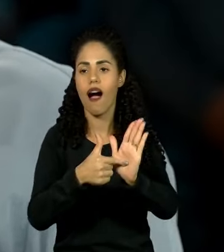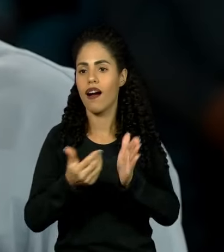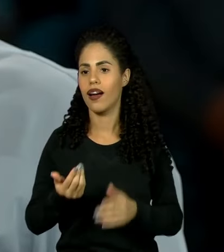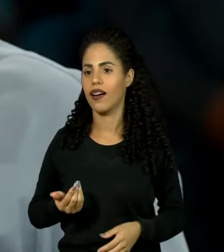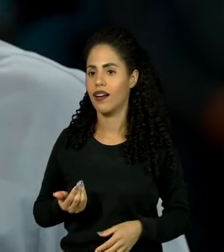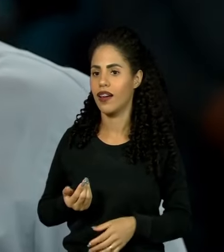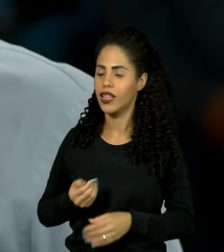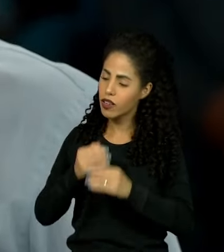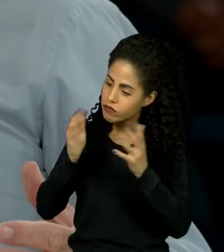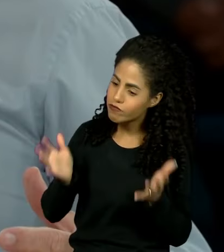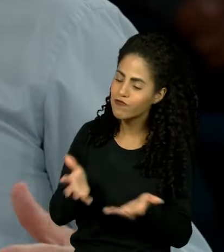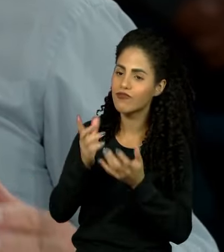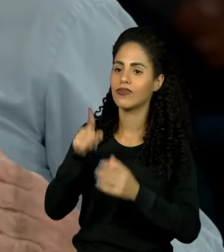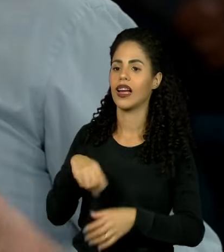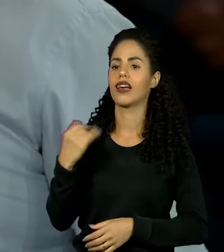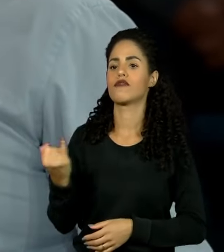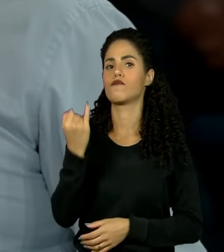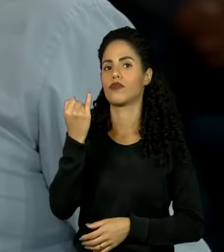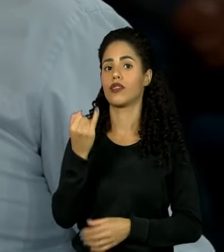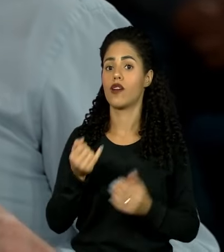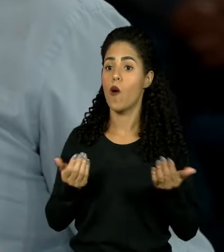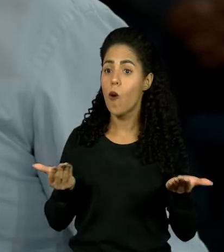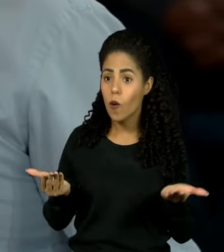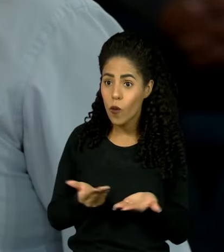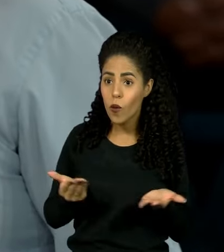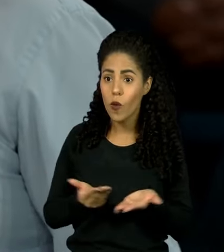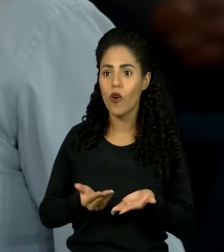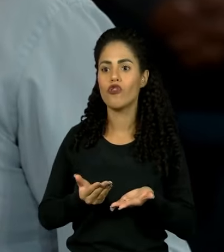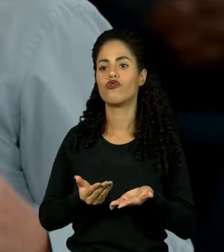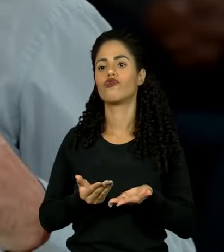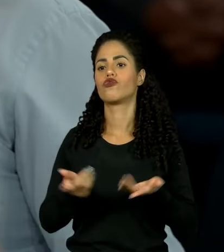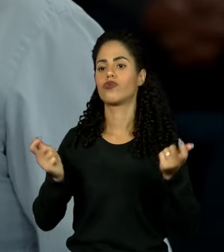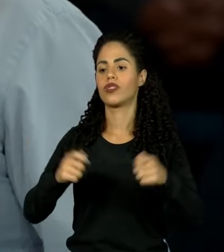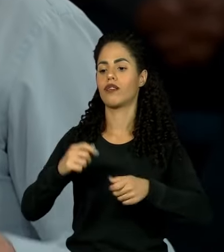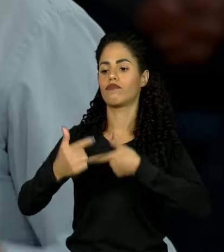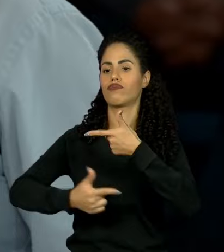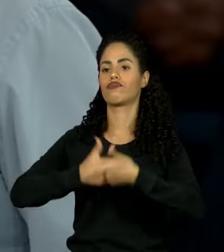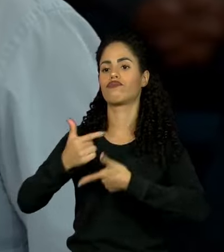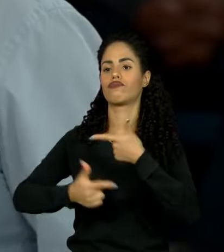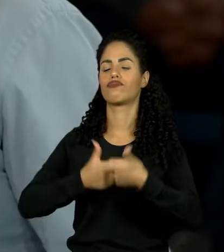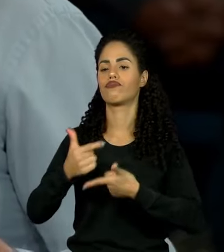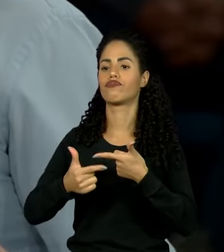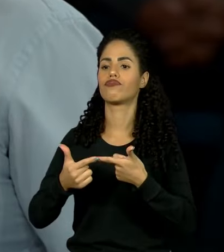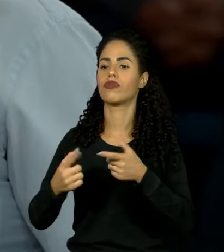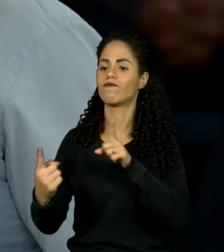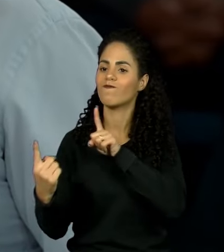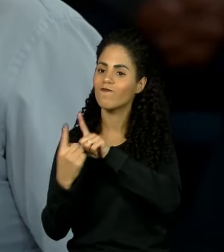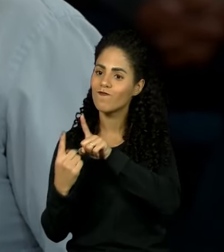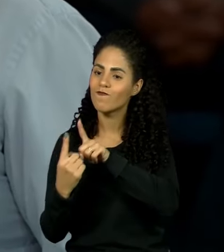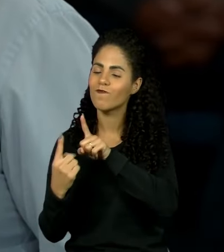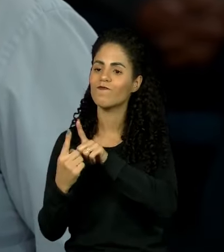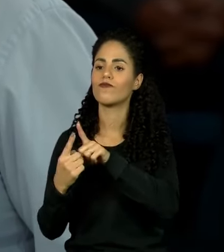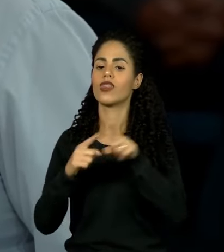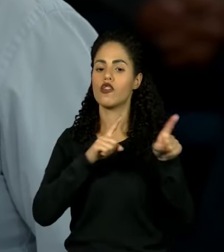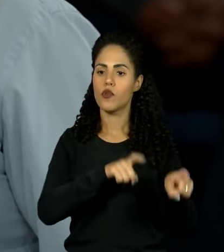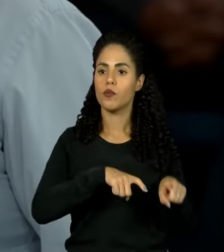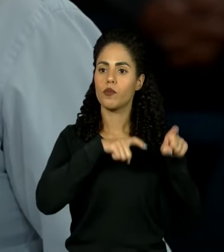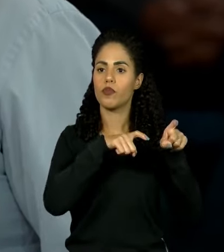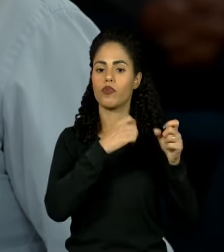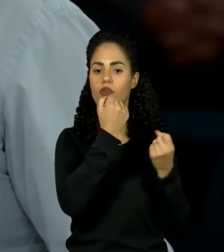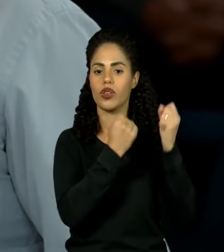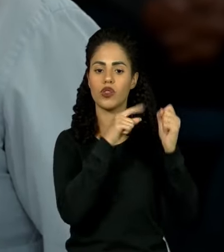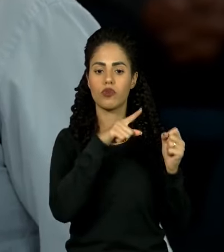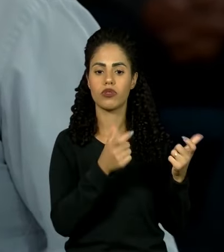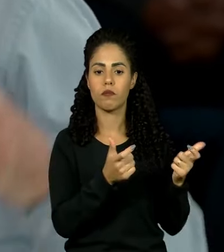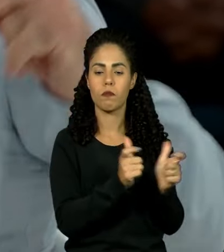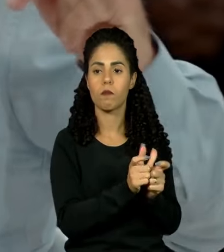comércio tem um papel muito importante e hoje o que gera emprego é comércio e serviço a indústria e Agricultura cada vez vão